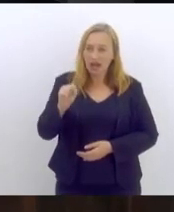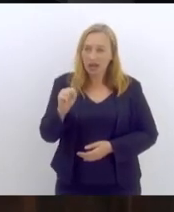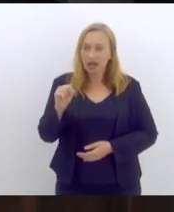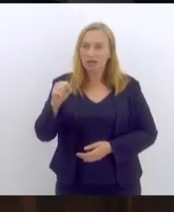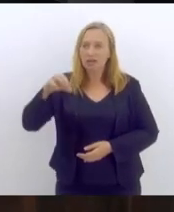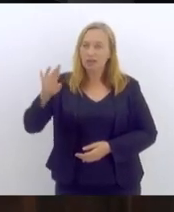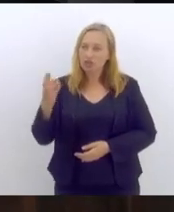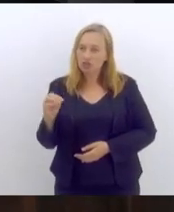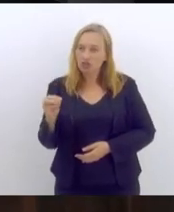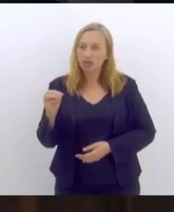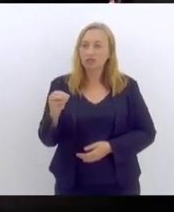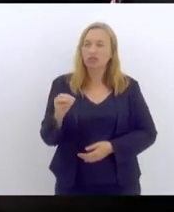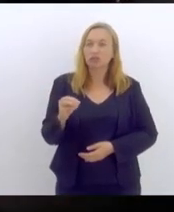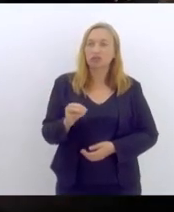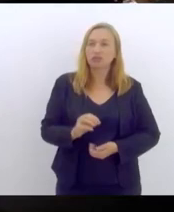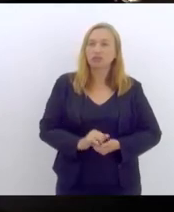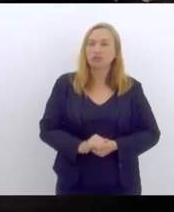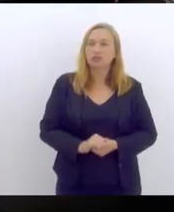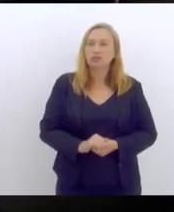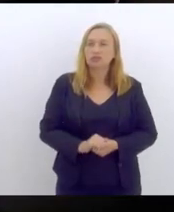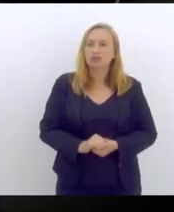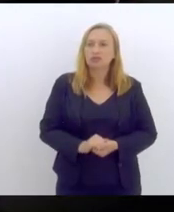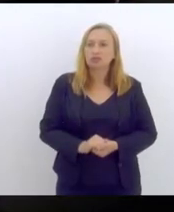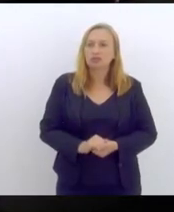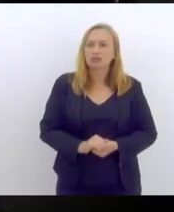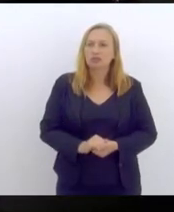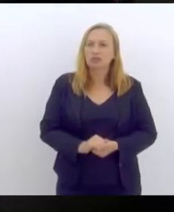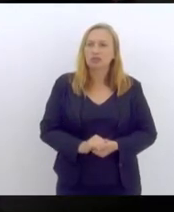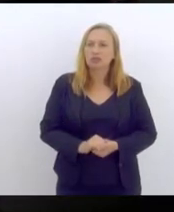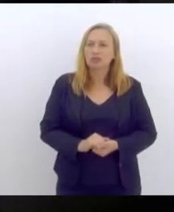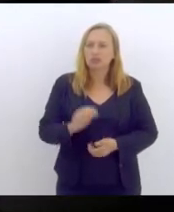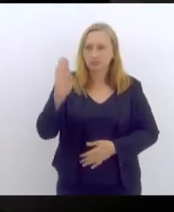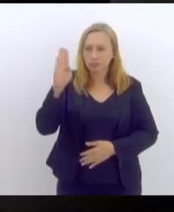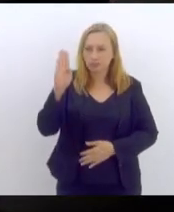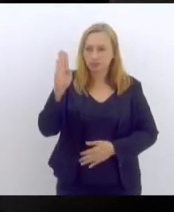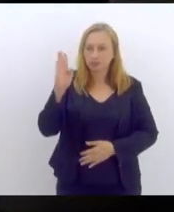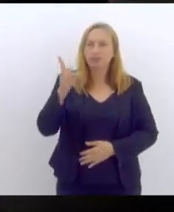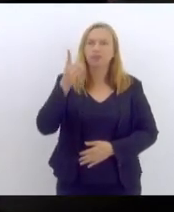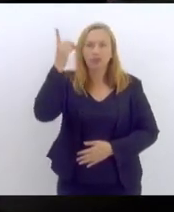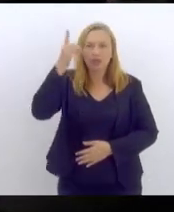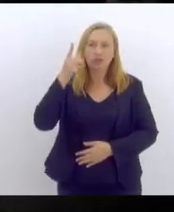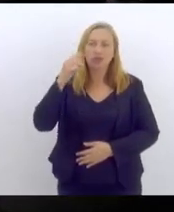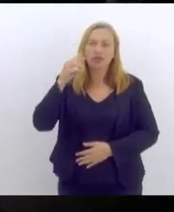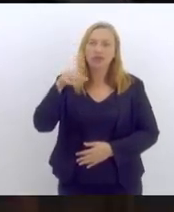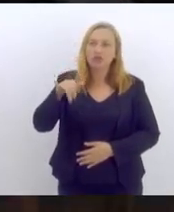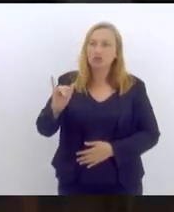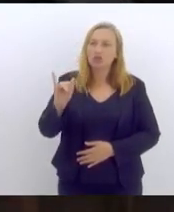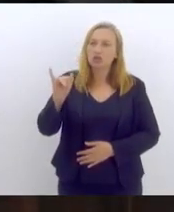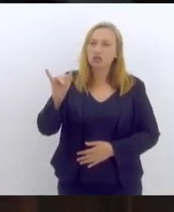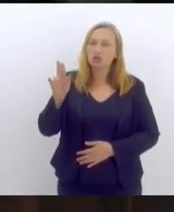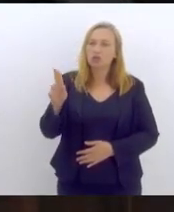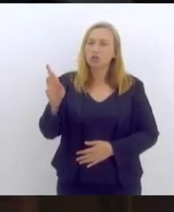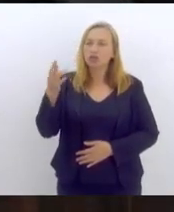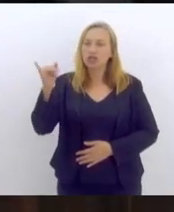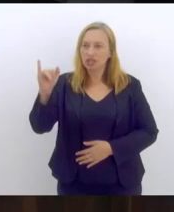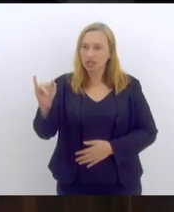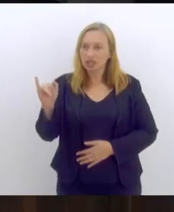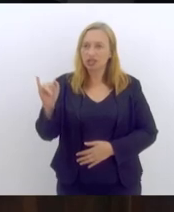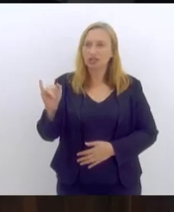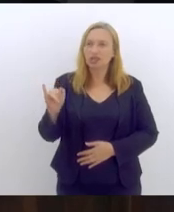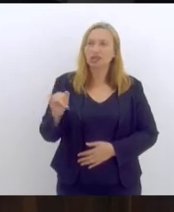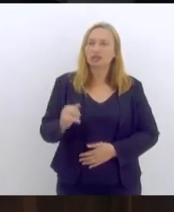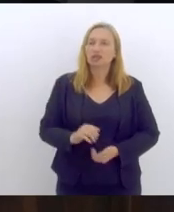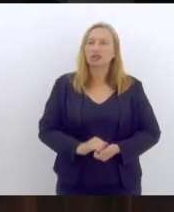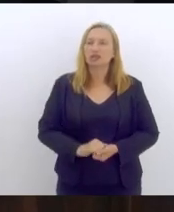Vou arregaçar. Abstenção, senhor presidente. Não, a favor, o cara é firme. Deputado Yuri, deputado Tandi. Jari, vamos